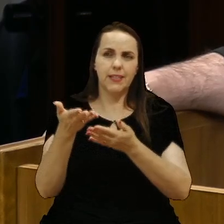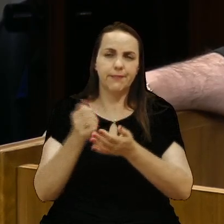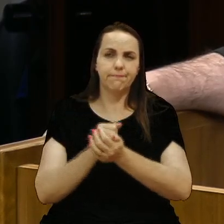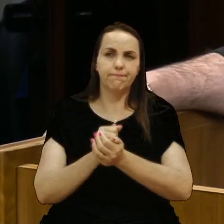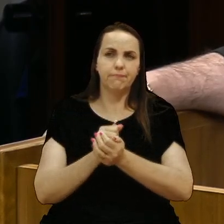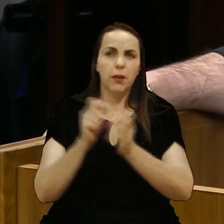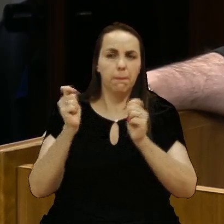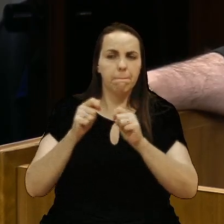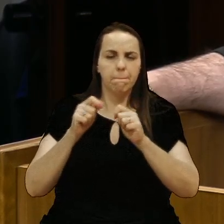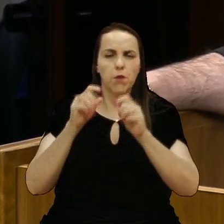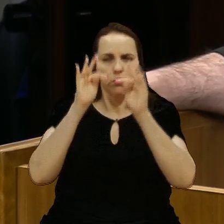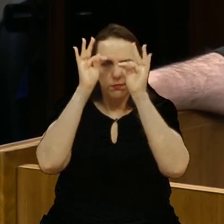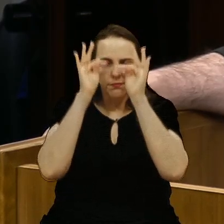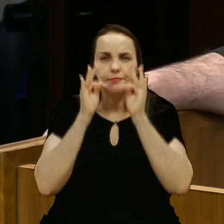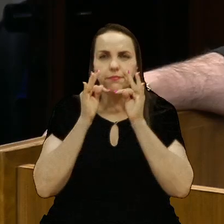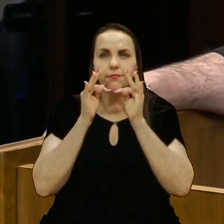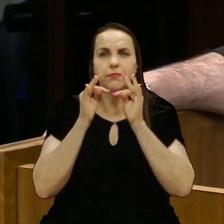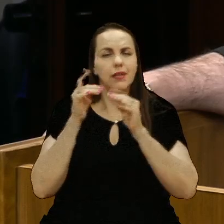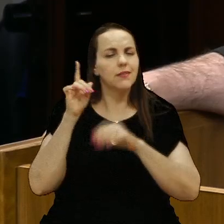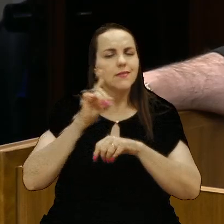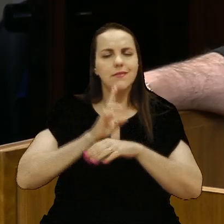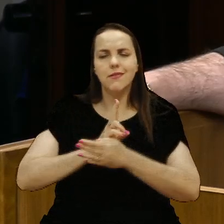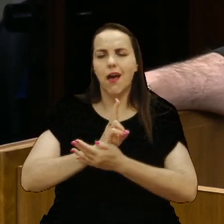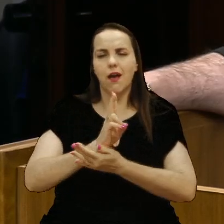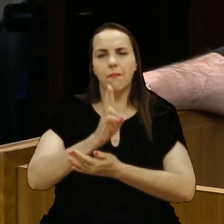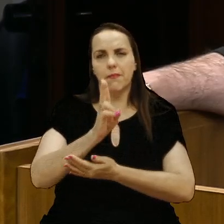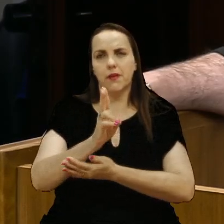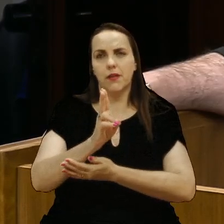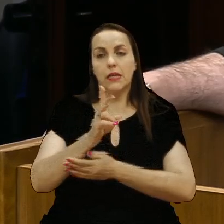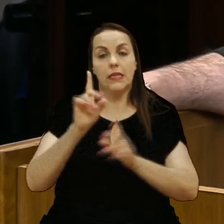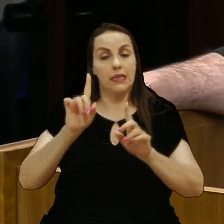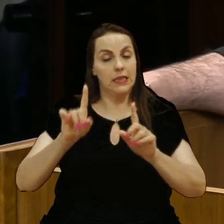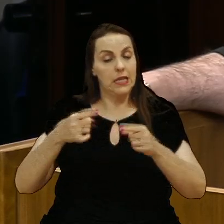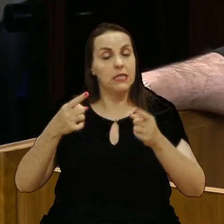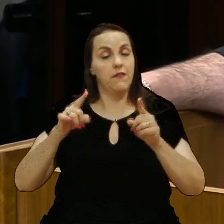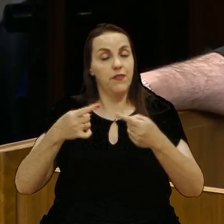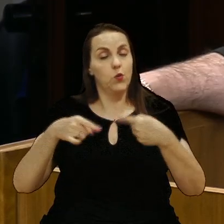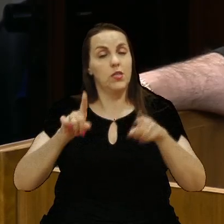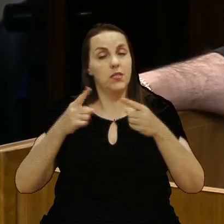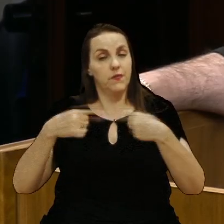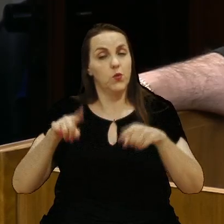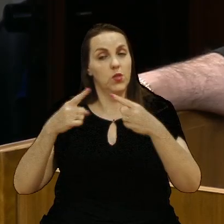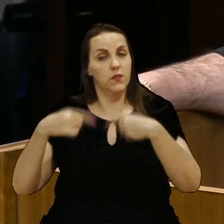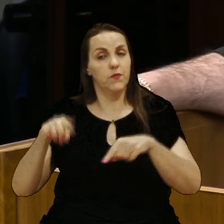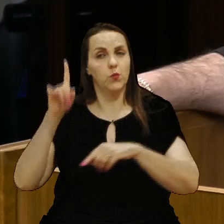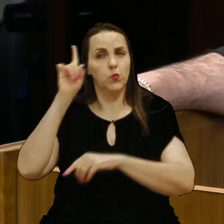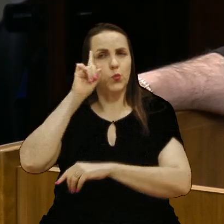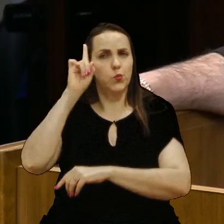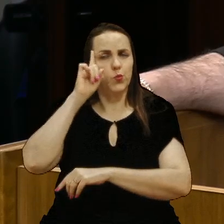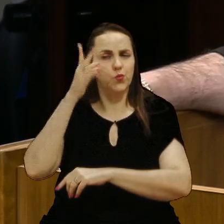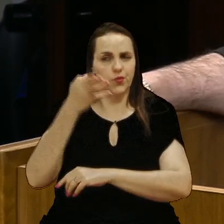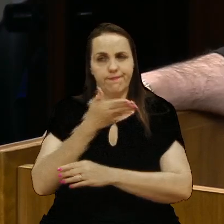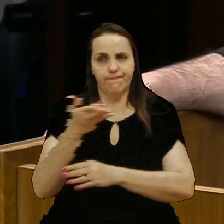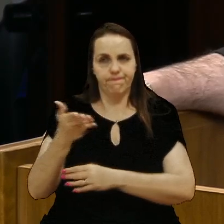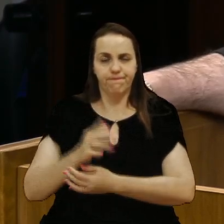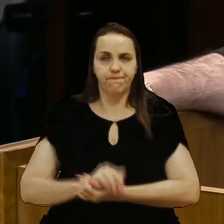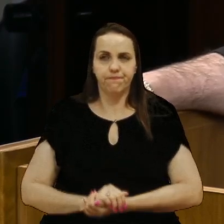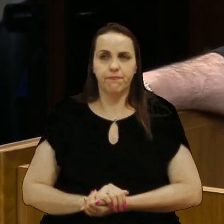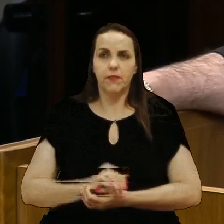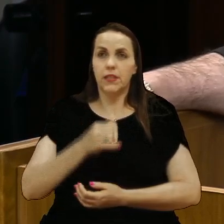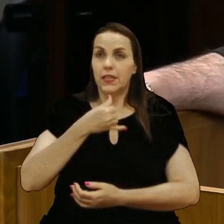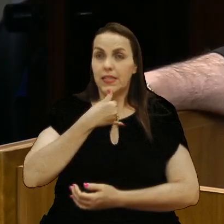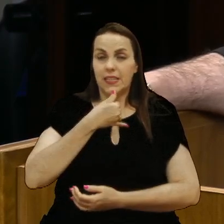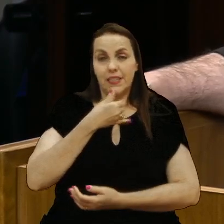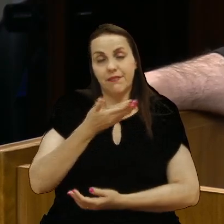pode testemunhar a todo momento desafios diários enfrentados por eles. Mas, infelizmente,